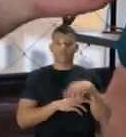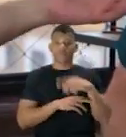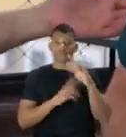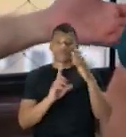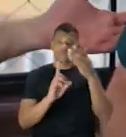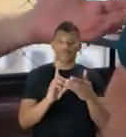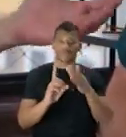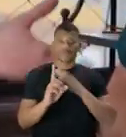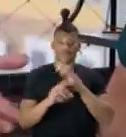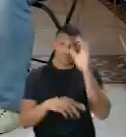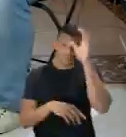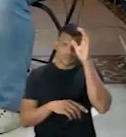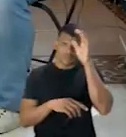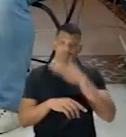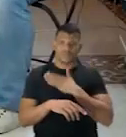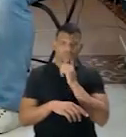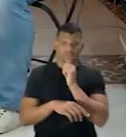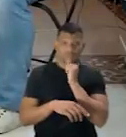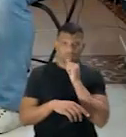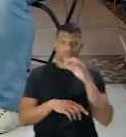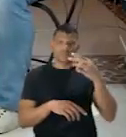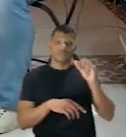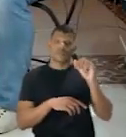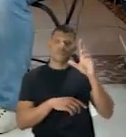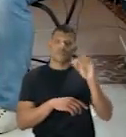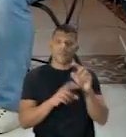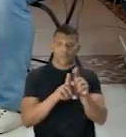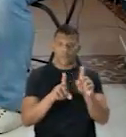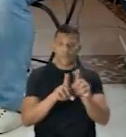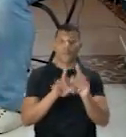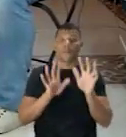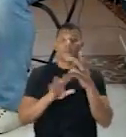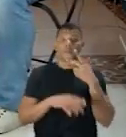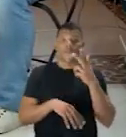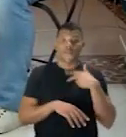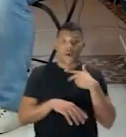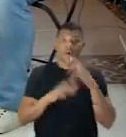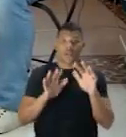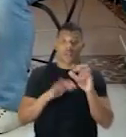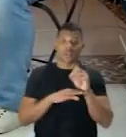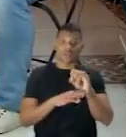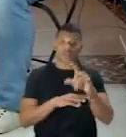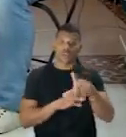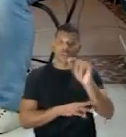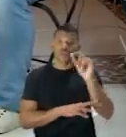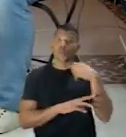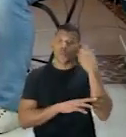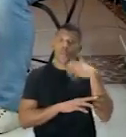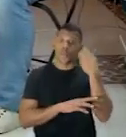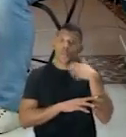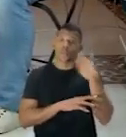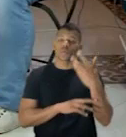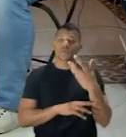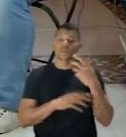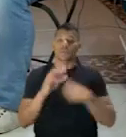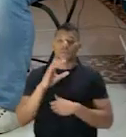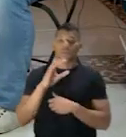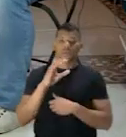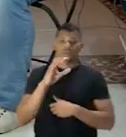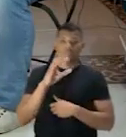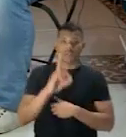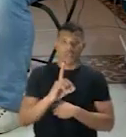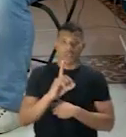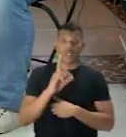é a homenagem. A titia, mamãe e tio Mauro também, né? Mauro, me fala uma coisa. Se você fosse escolher uma música